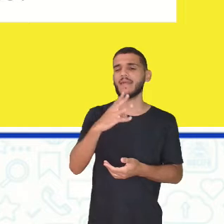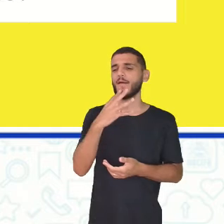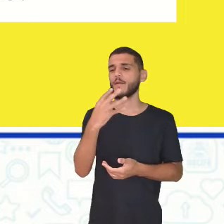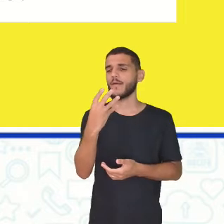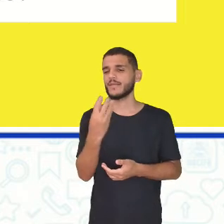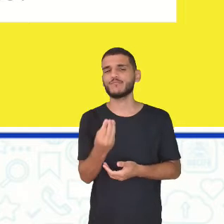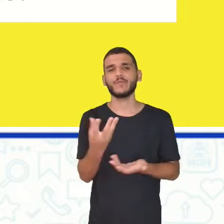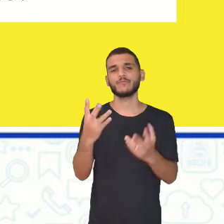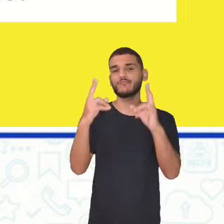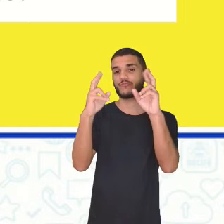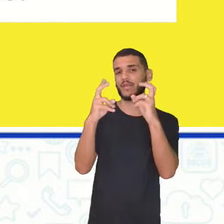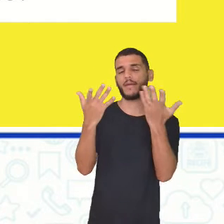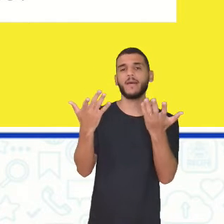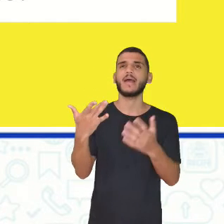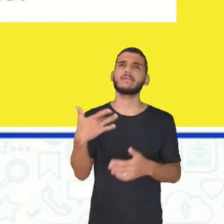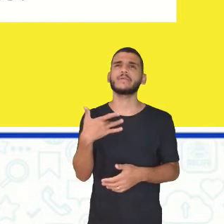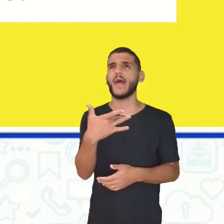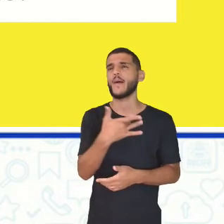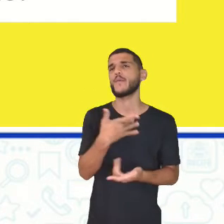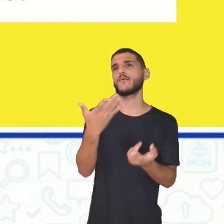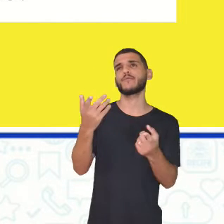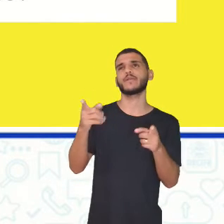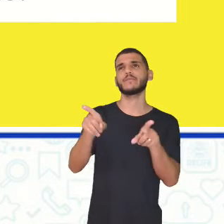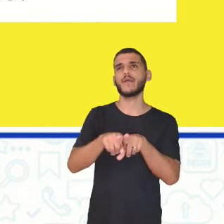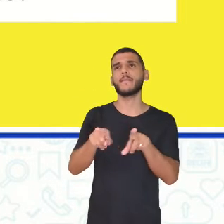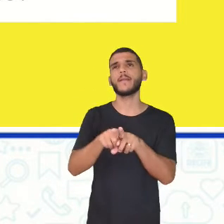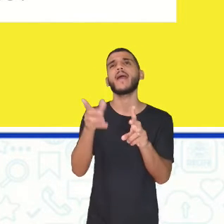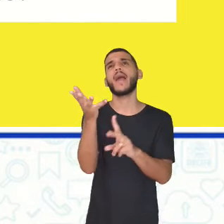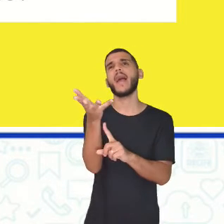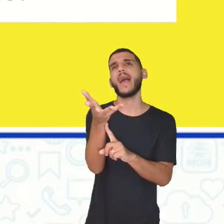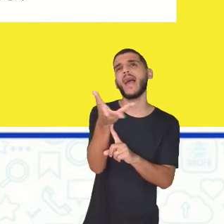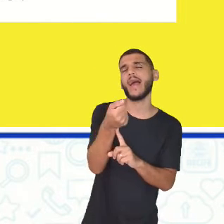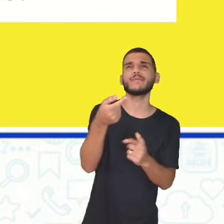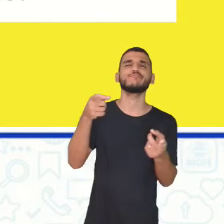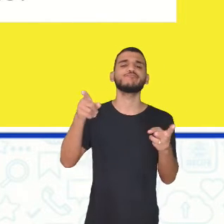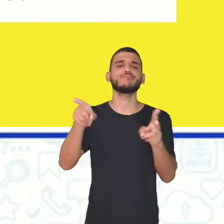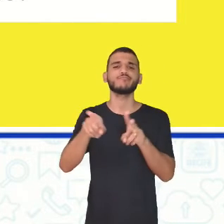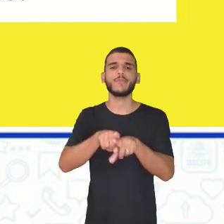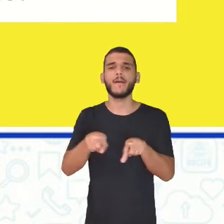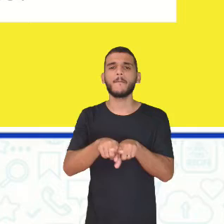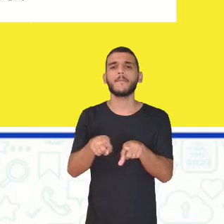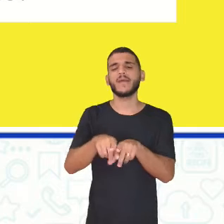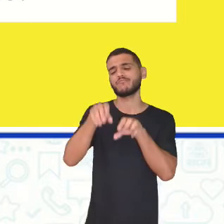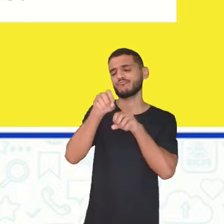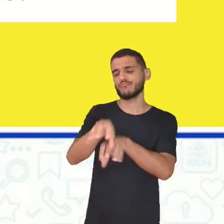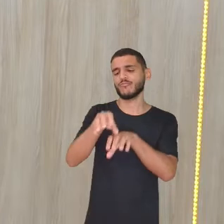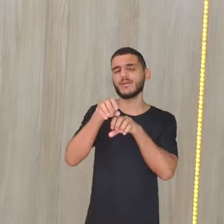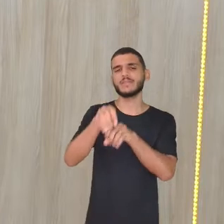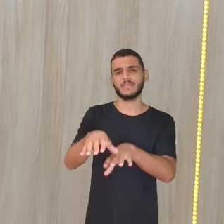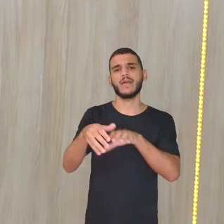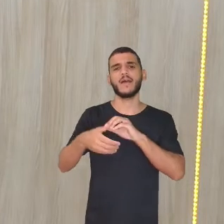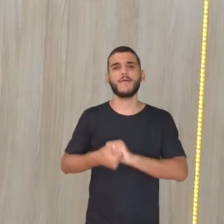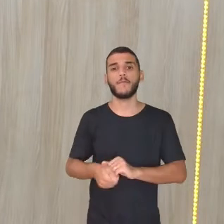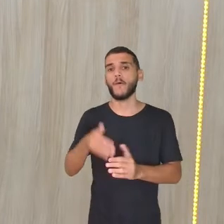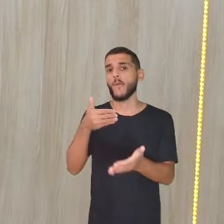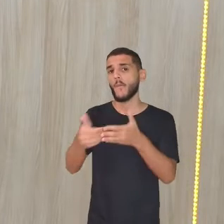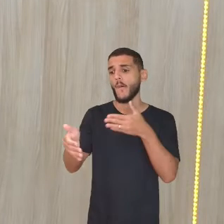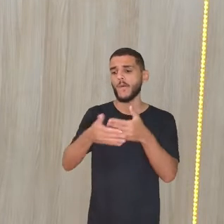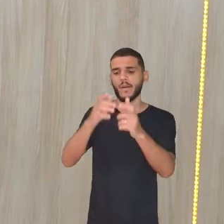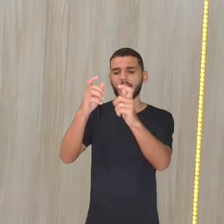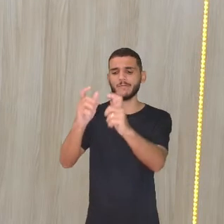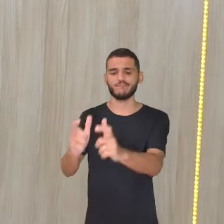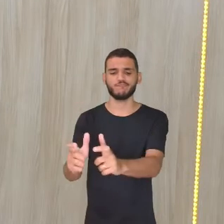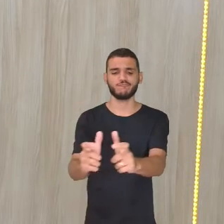seja saúde, seja educação, não é, seja qual for, não é, a área,